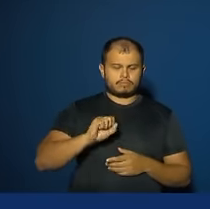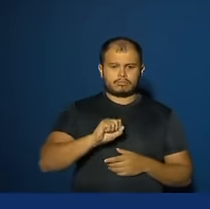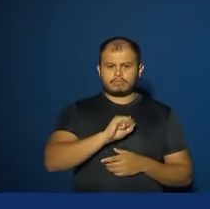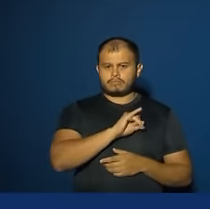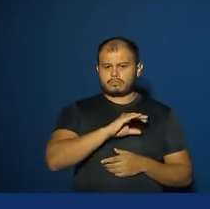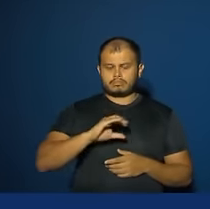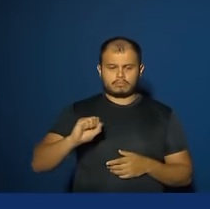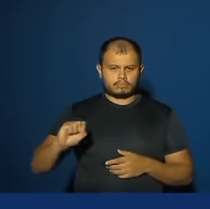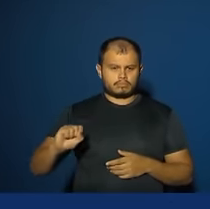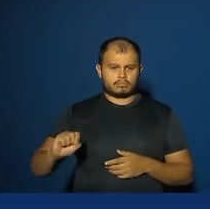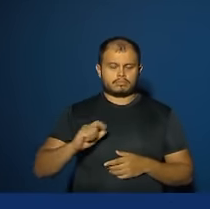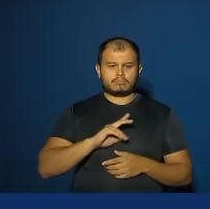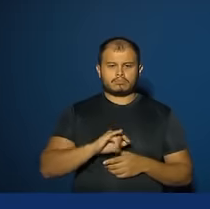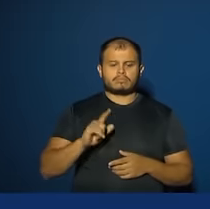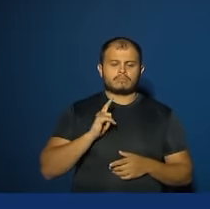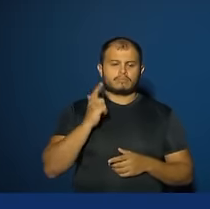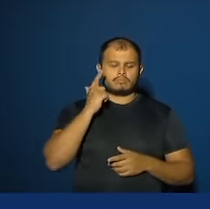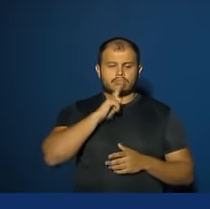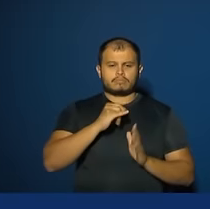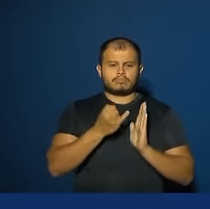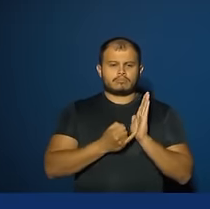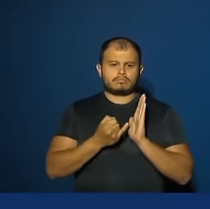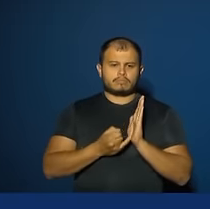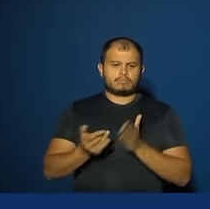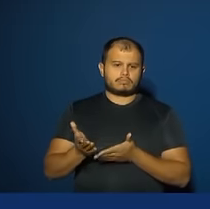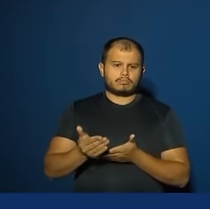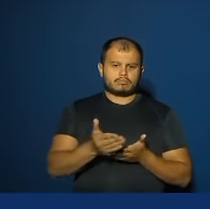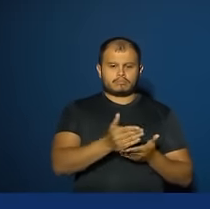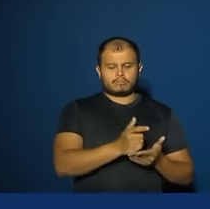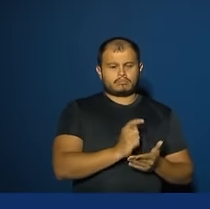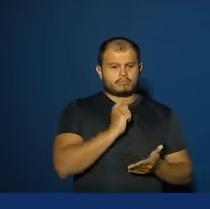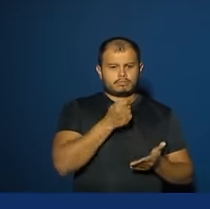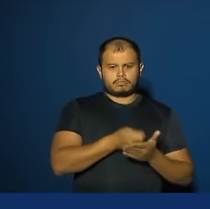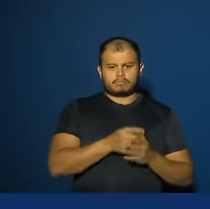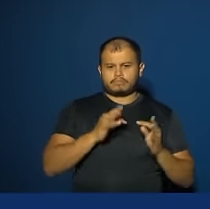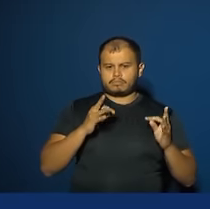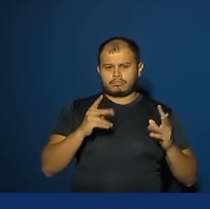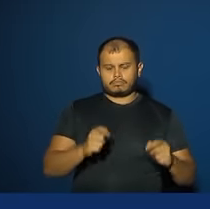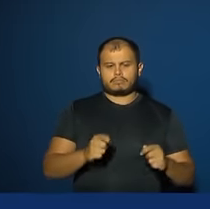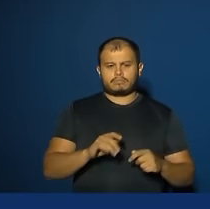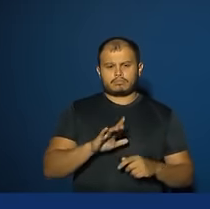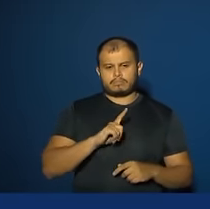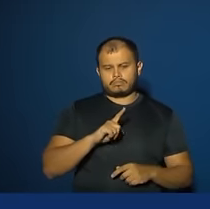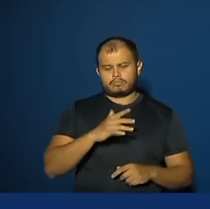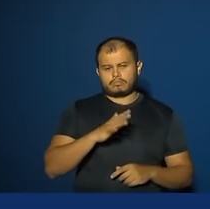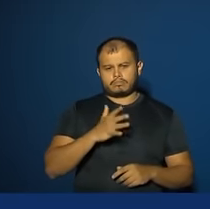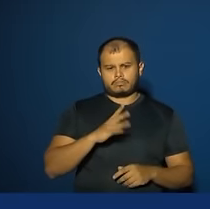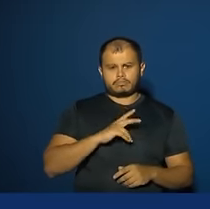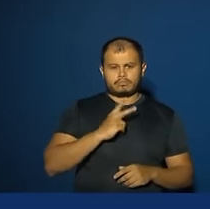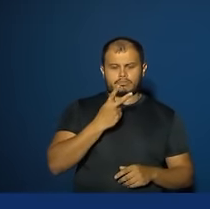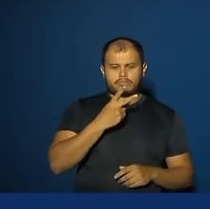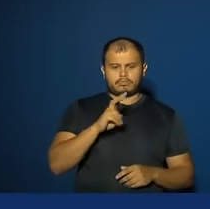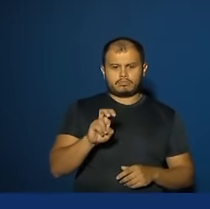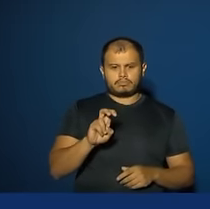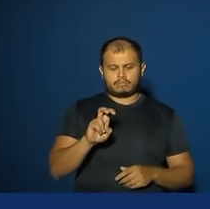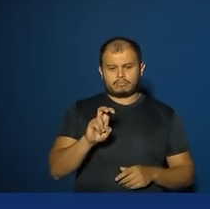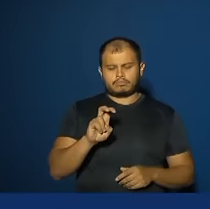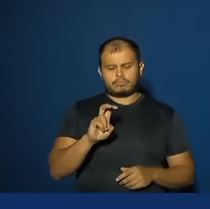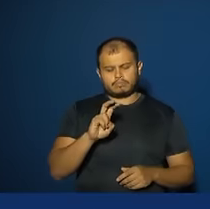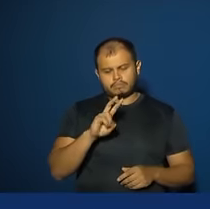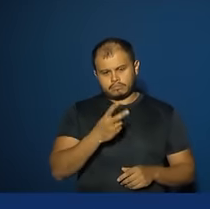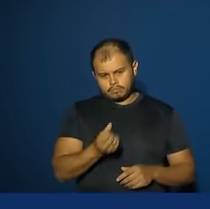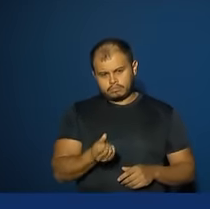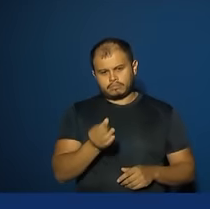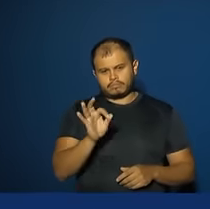com a reforma tributária eles vão pagar a alíquota modal cheia, que deve ser, aí, se estima, né, em torno de 26%,